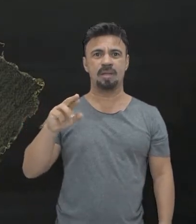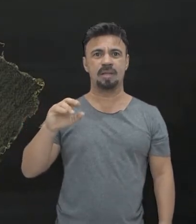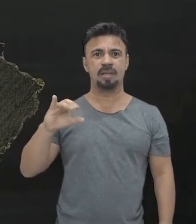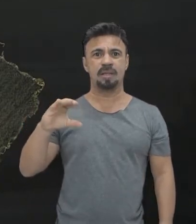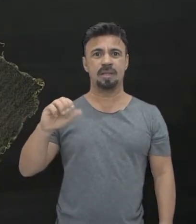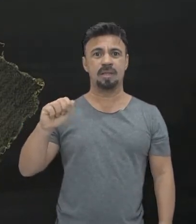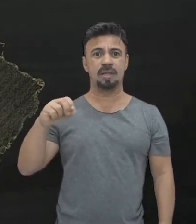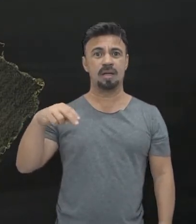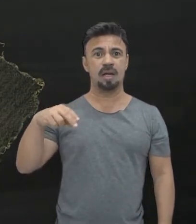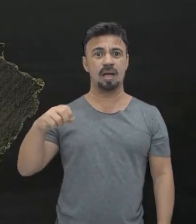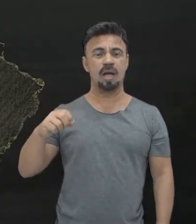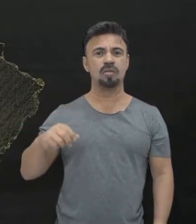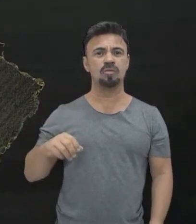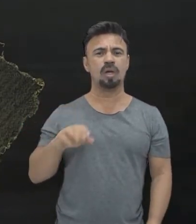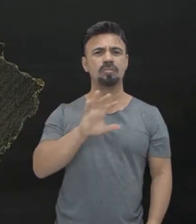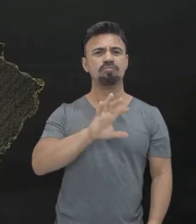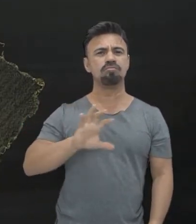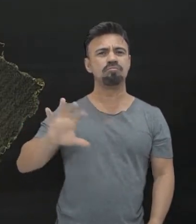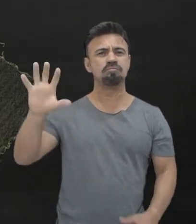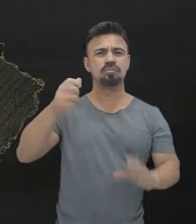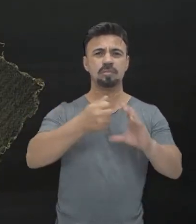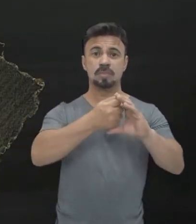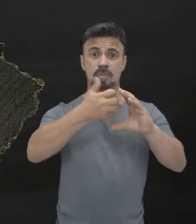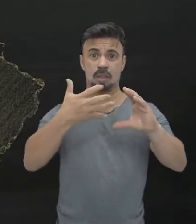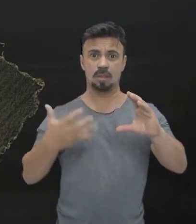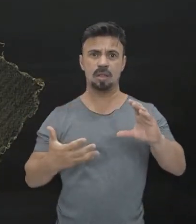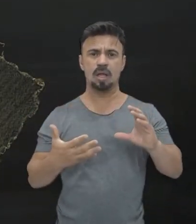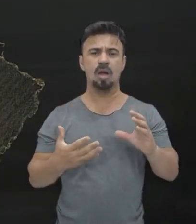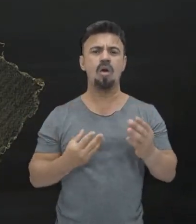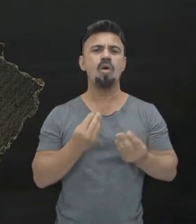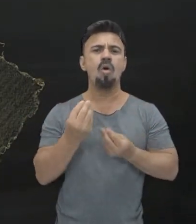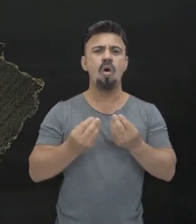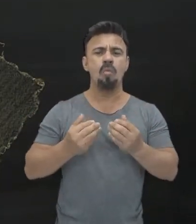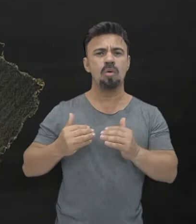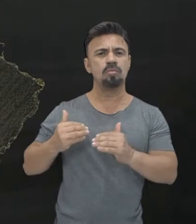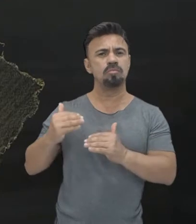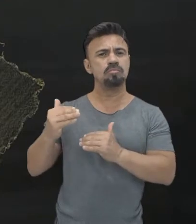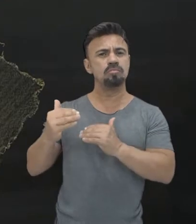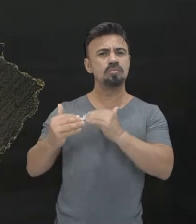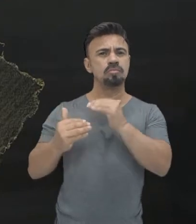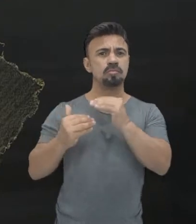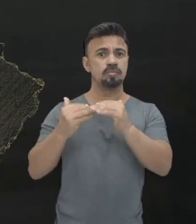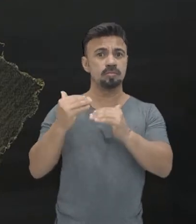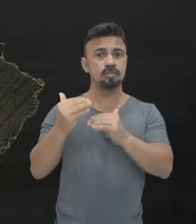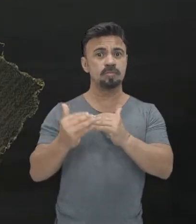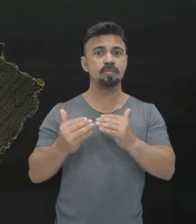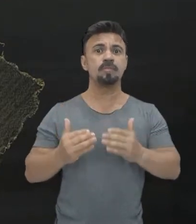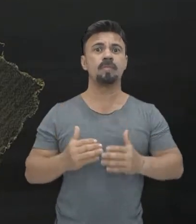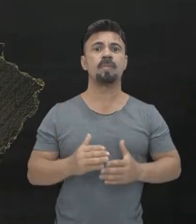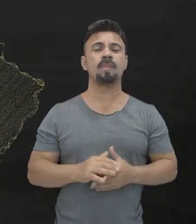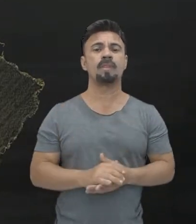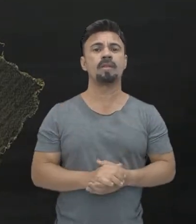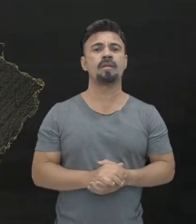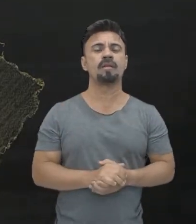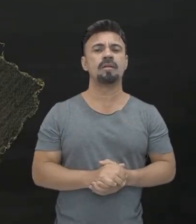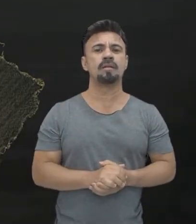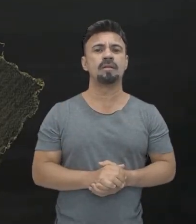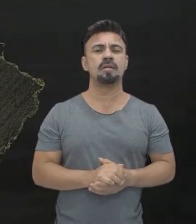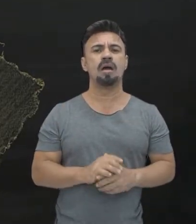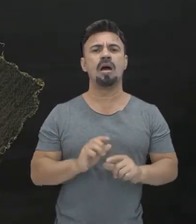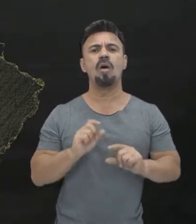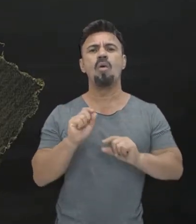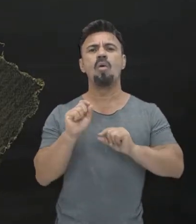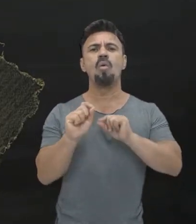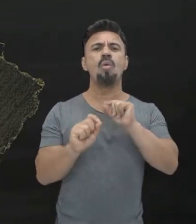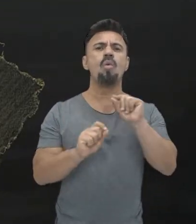aspectos gerais. Para a gente começar a entender esse processo, vamos botar aí no entendimento do que